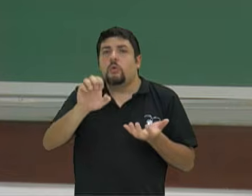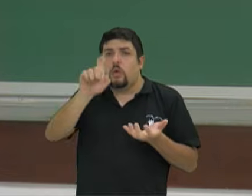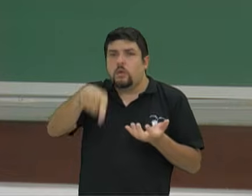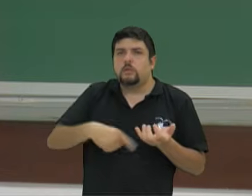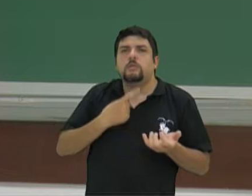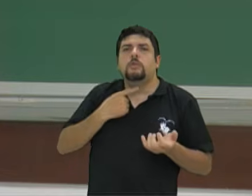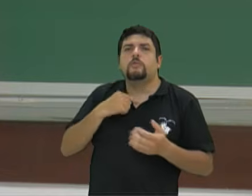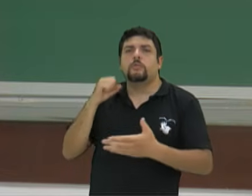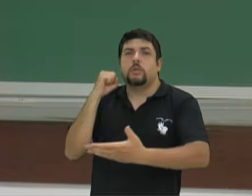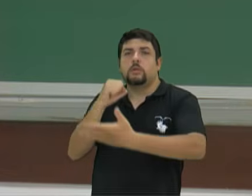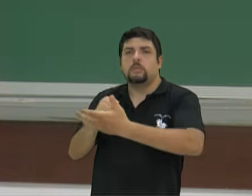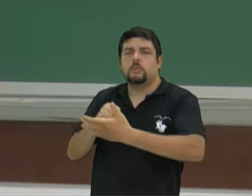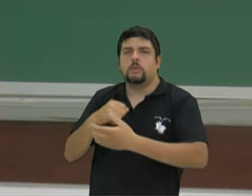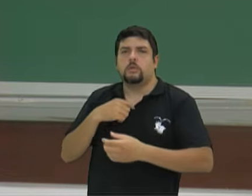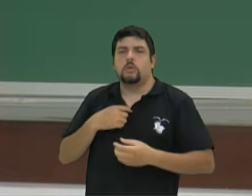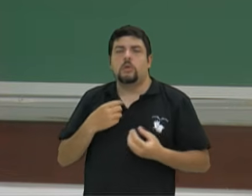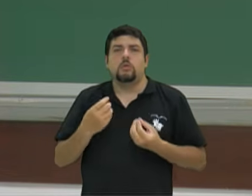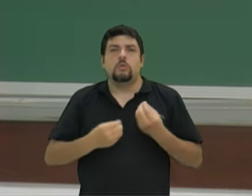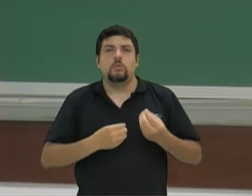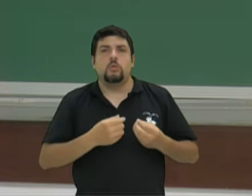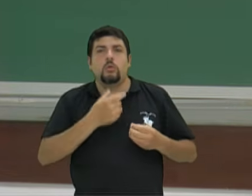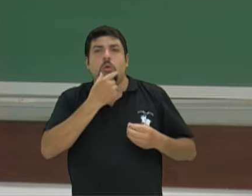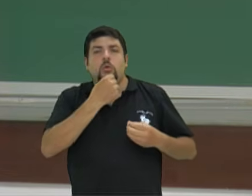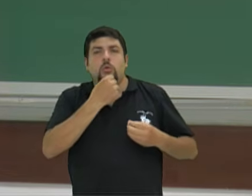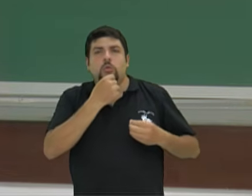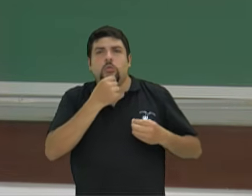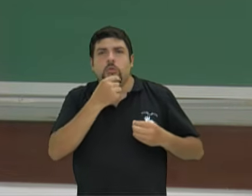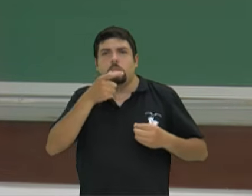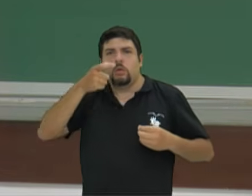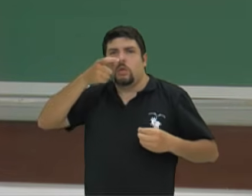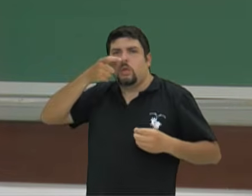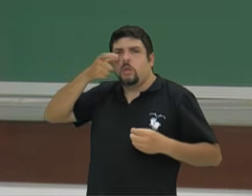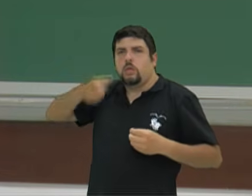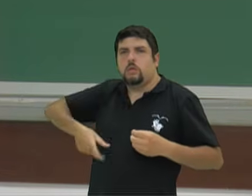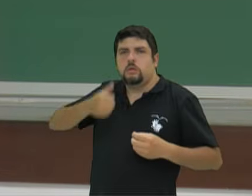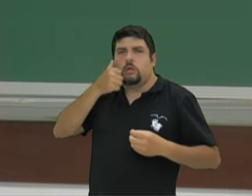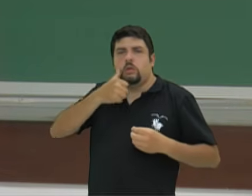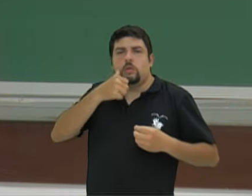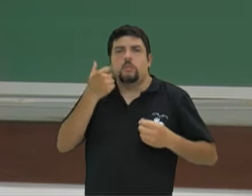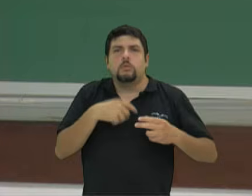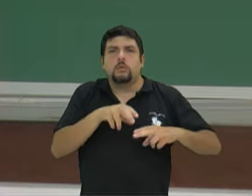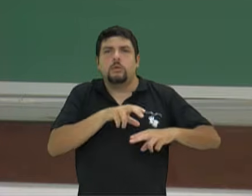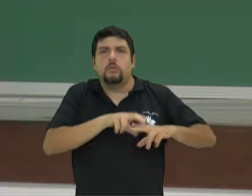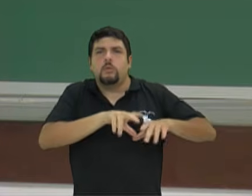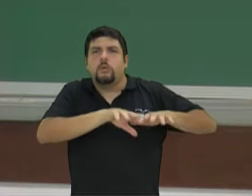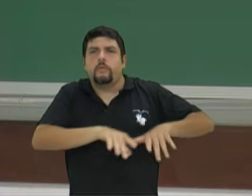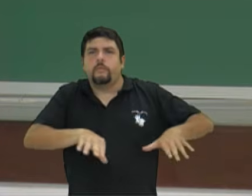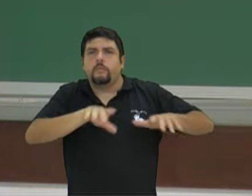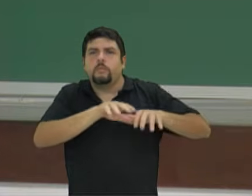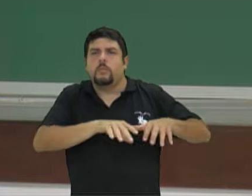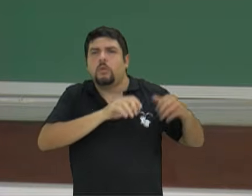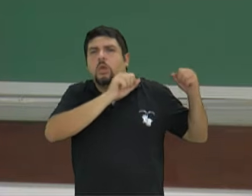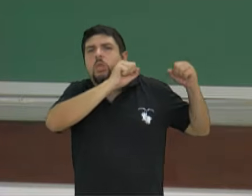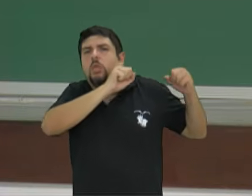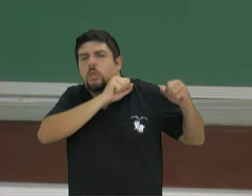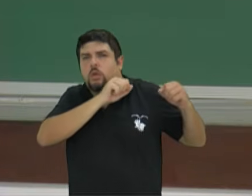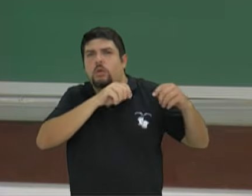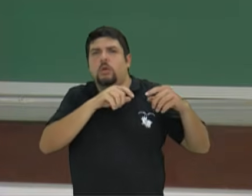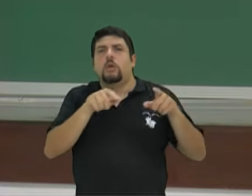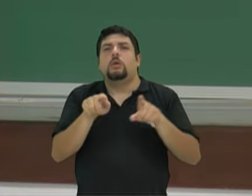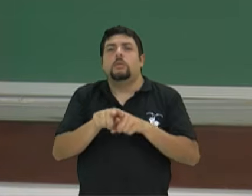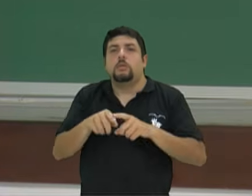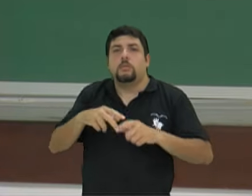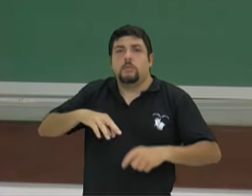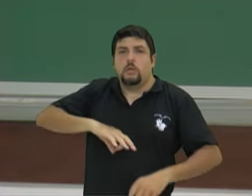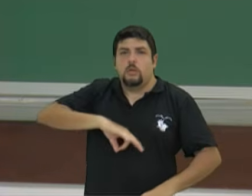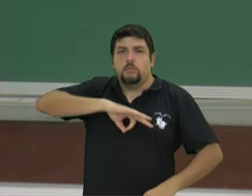mulher, né, carregando o piano, que era o peso. Aí tinha os padres, né, que a gente viu ali naquela cena, sendo carregado, é o peso da